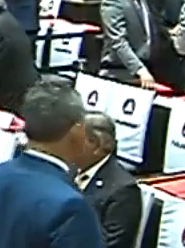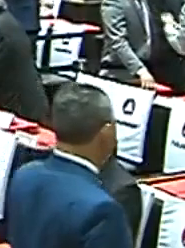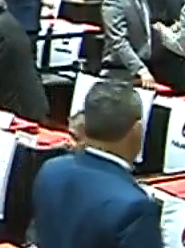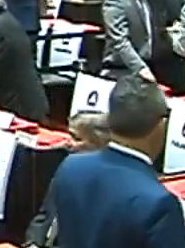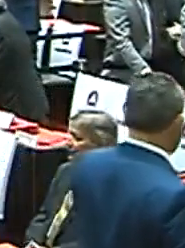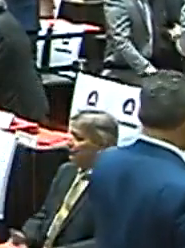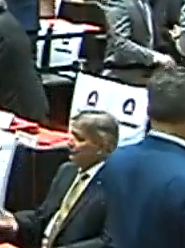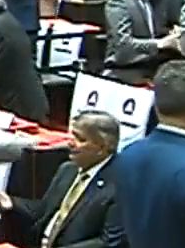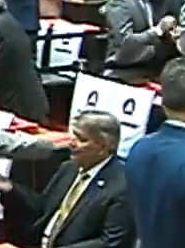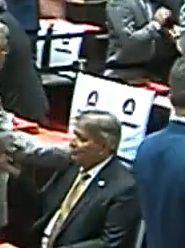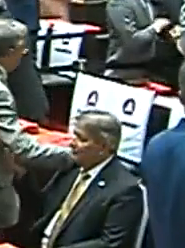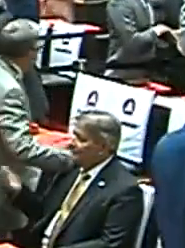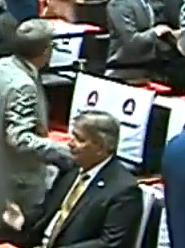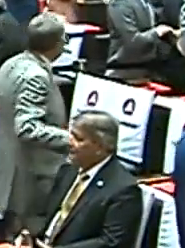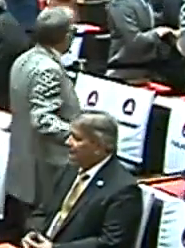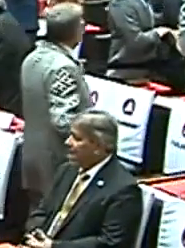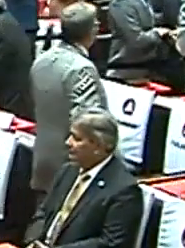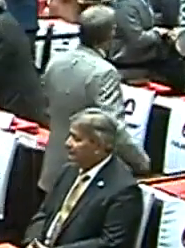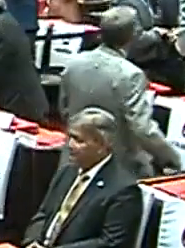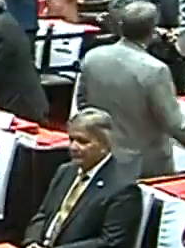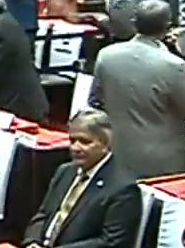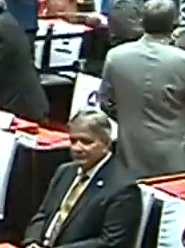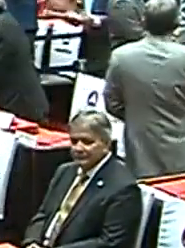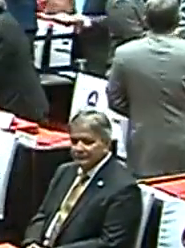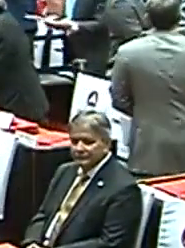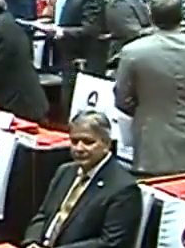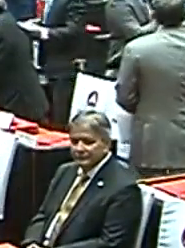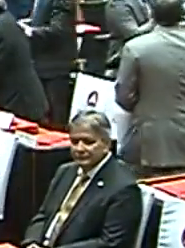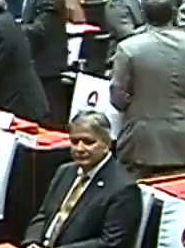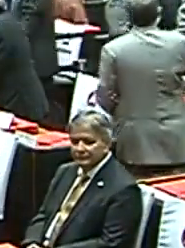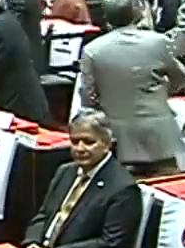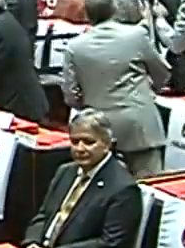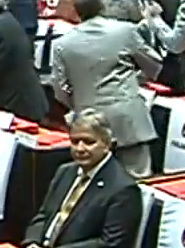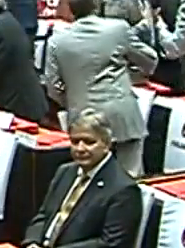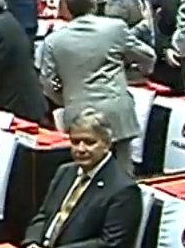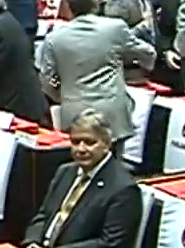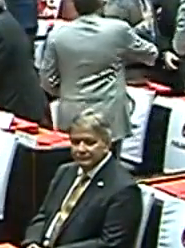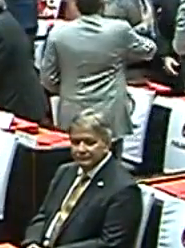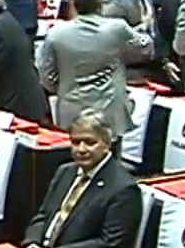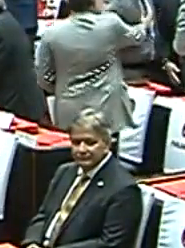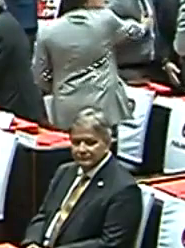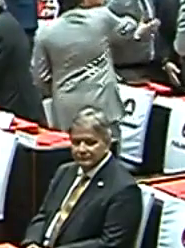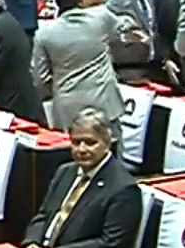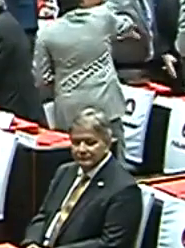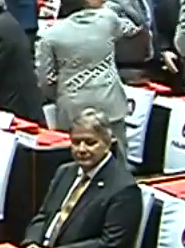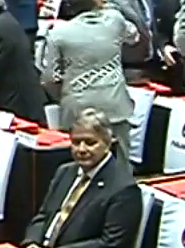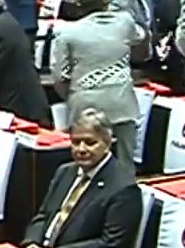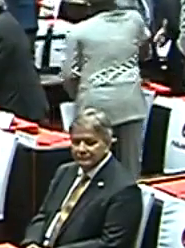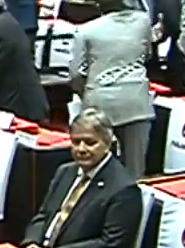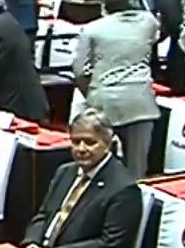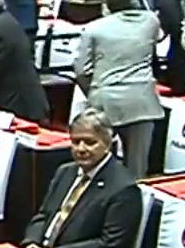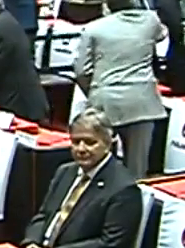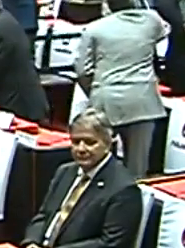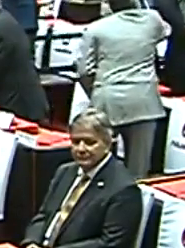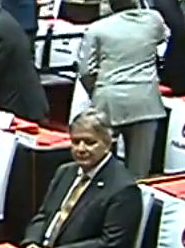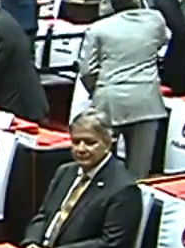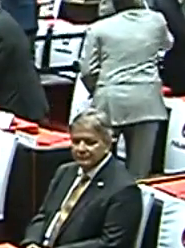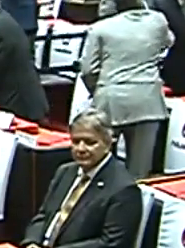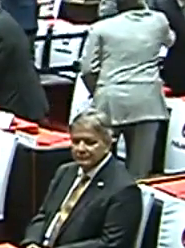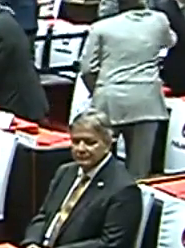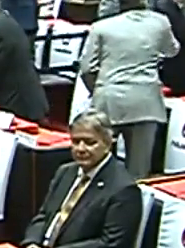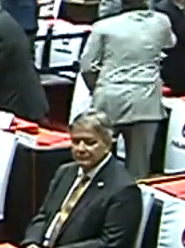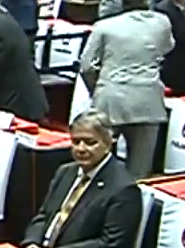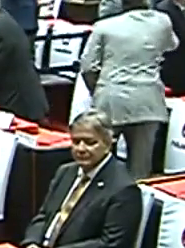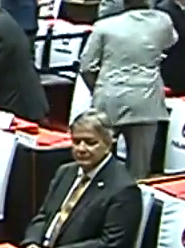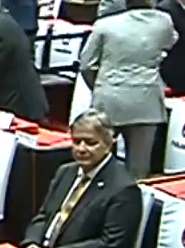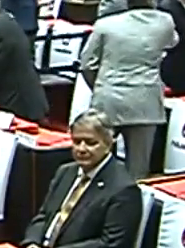pelos chefes dos poderes. Legislativo, no caso, é representado pelo deputado Eli Tarquínio, que é o deputado mais velho,